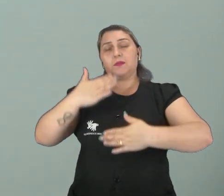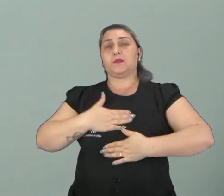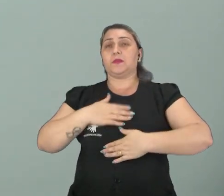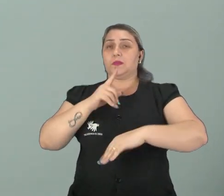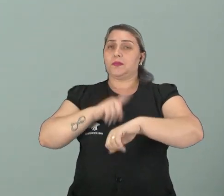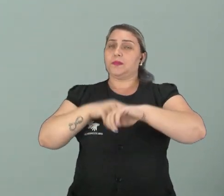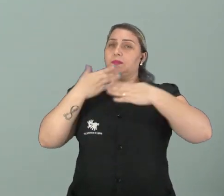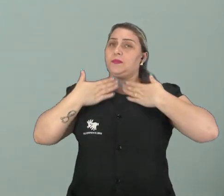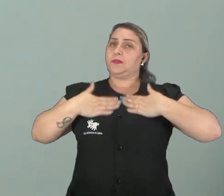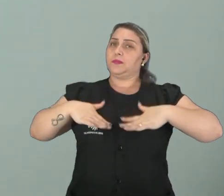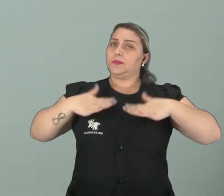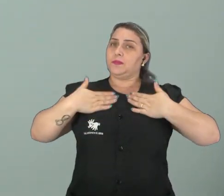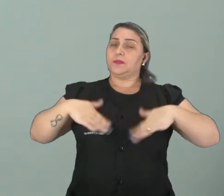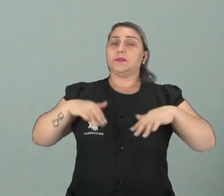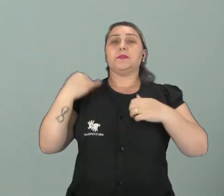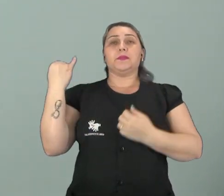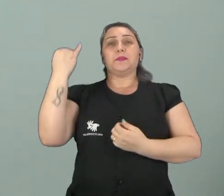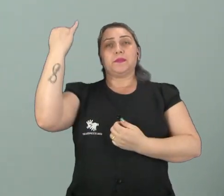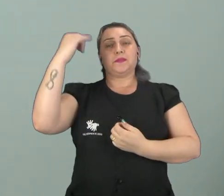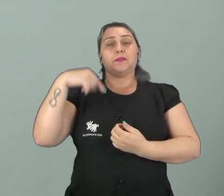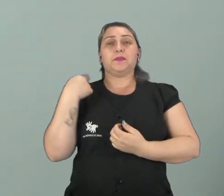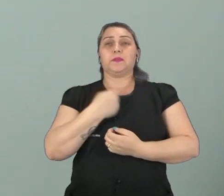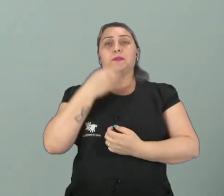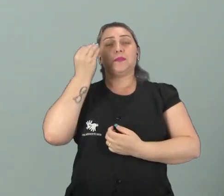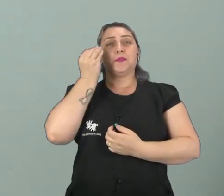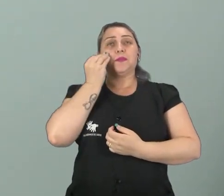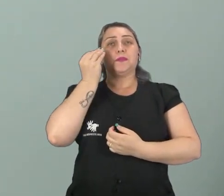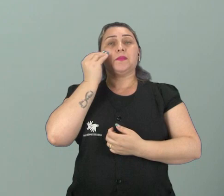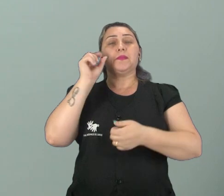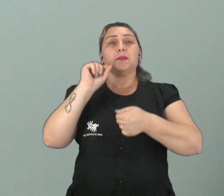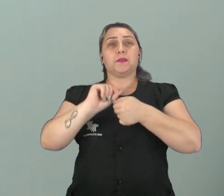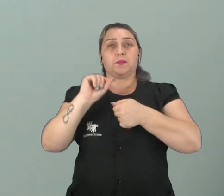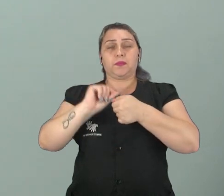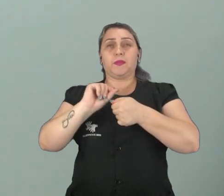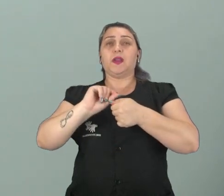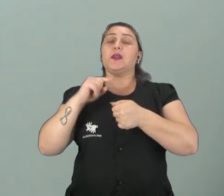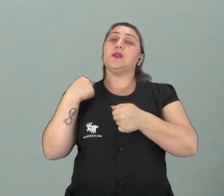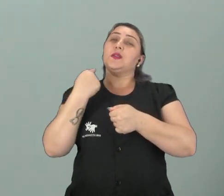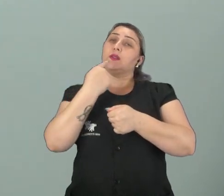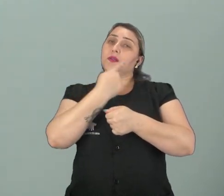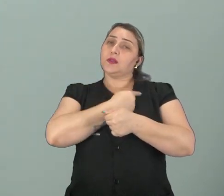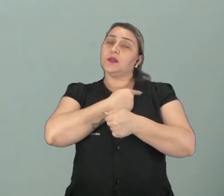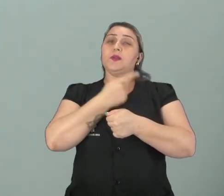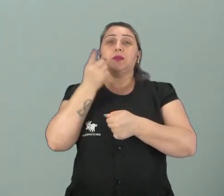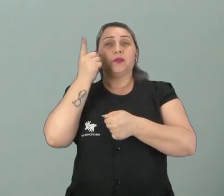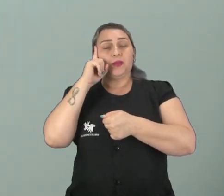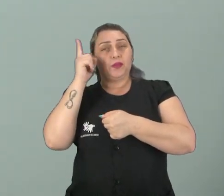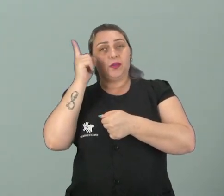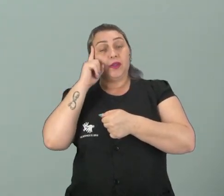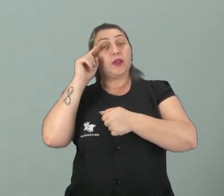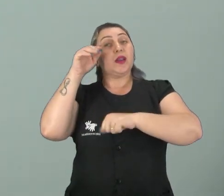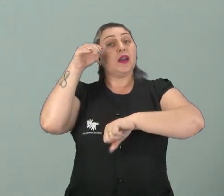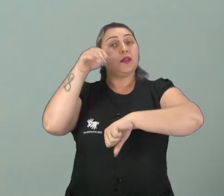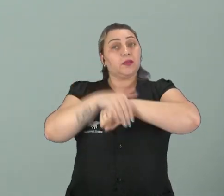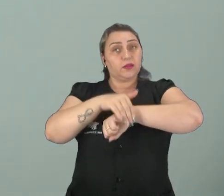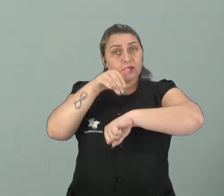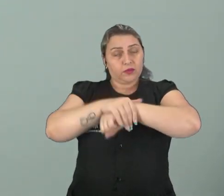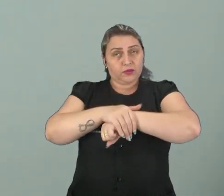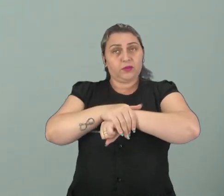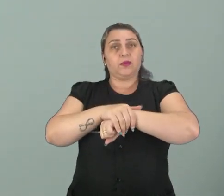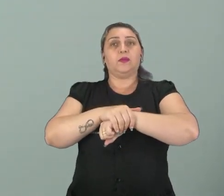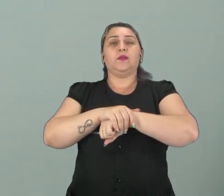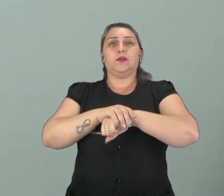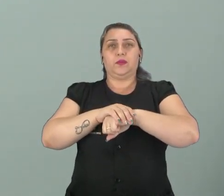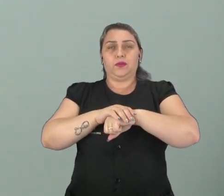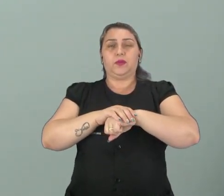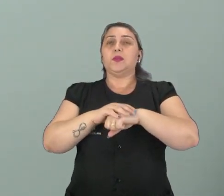de descanso. Então é importante que a gente tente fazer uma regulação das nossas atividades para que durante a noite, que seria o horário